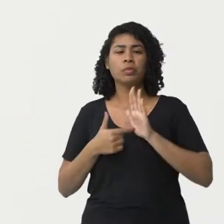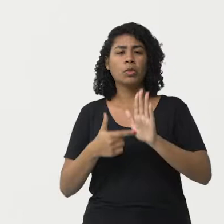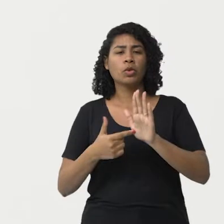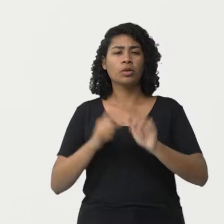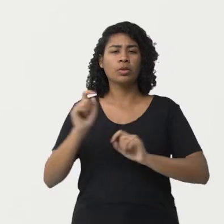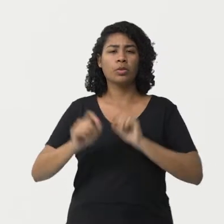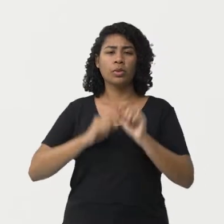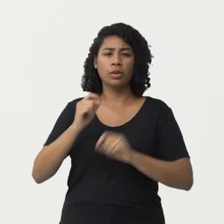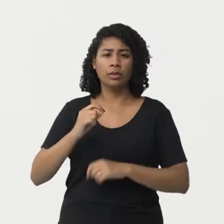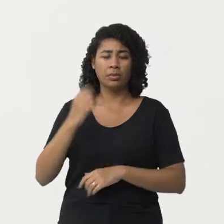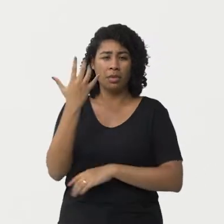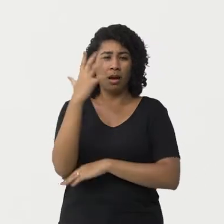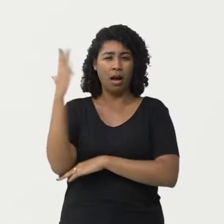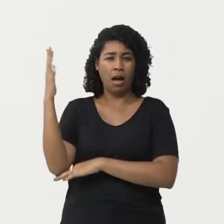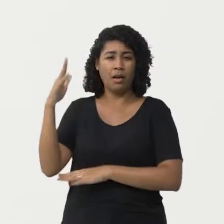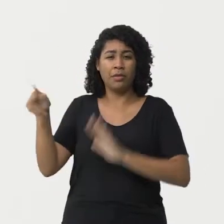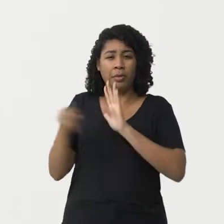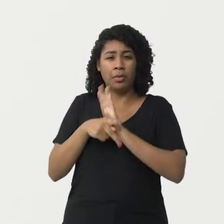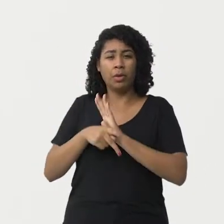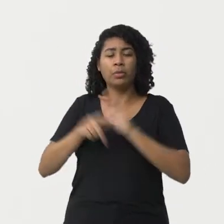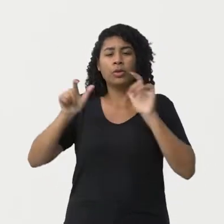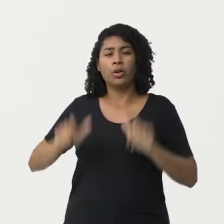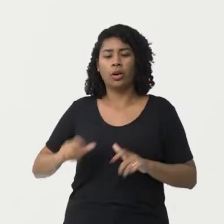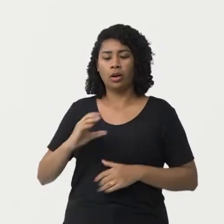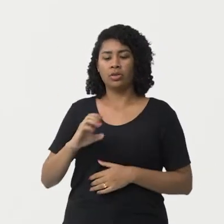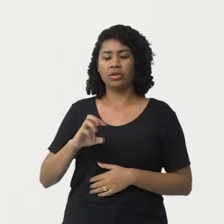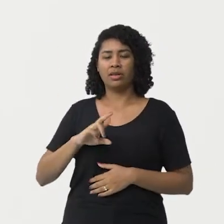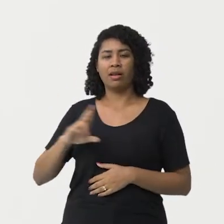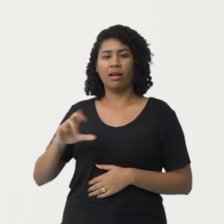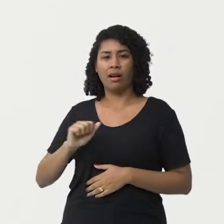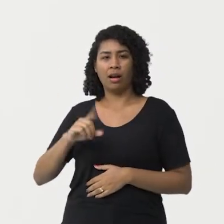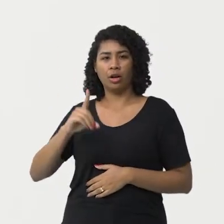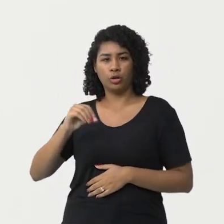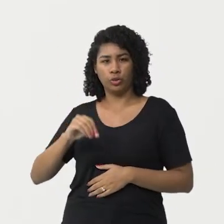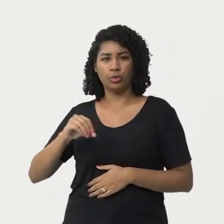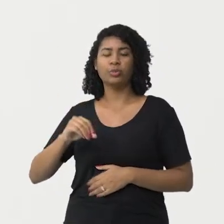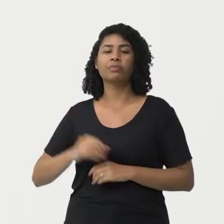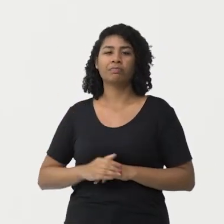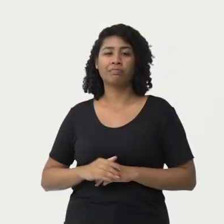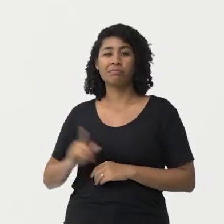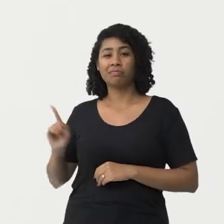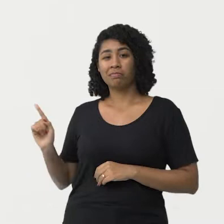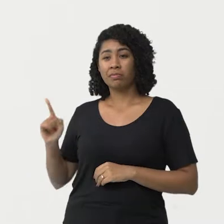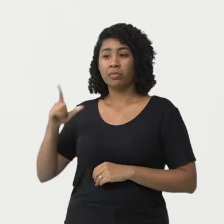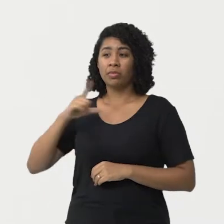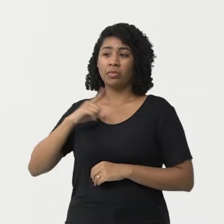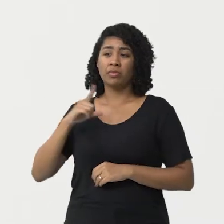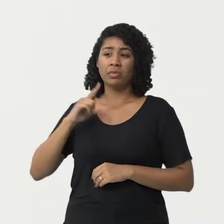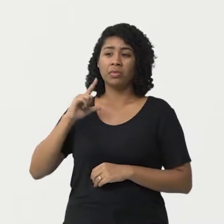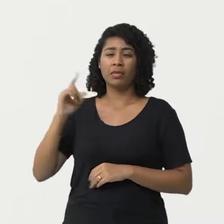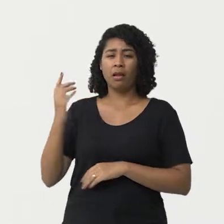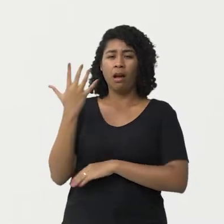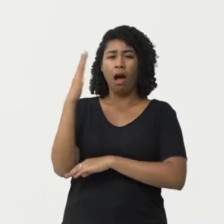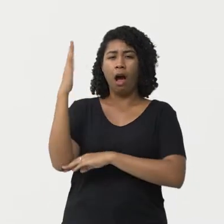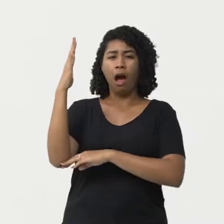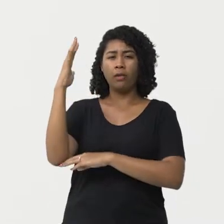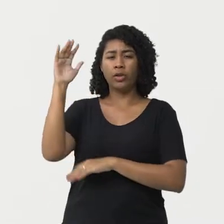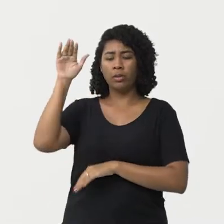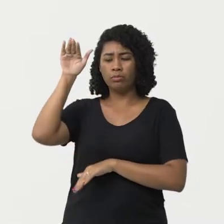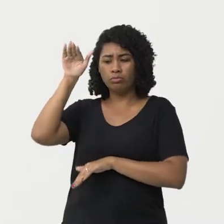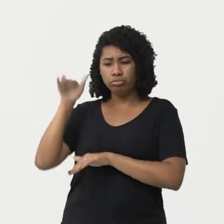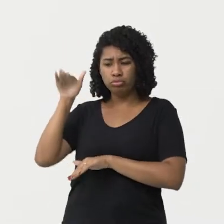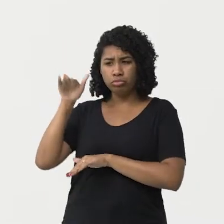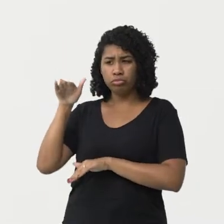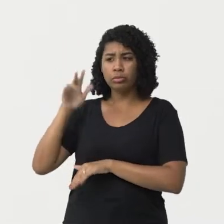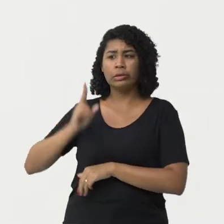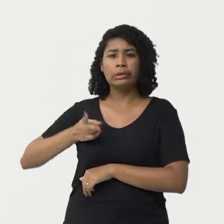uma árvore típica do cerrado. É uma árvore de baixo porte e olha só, os troncos são todos